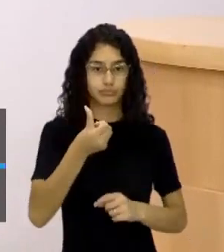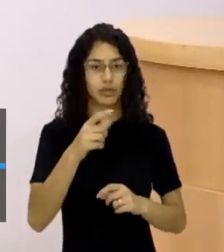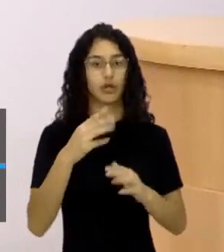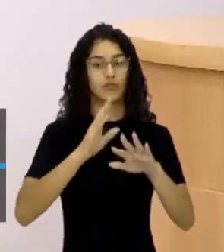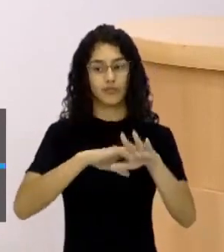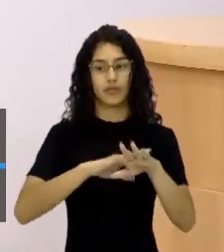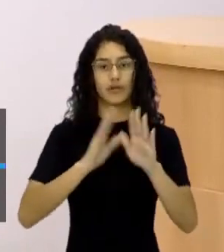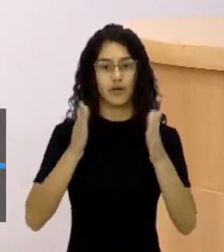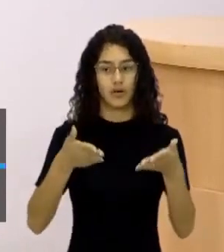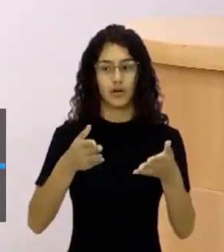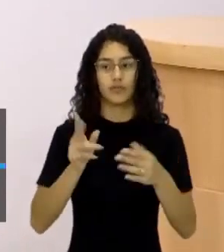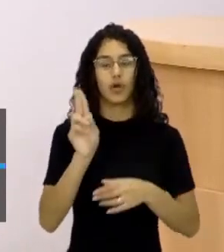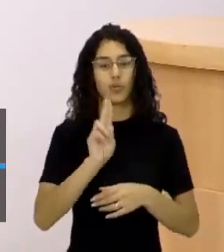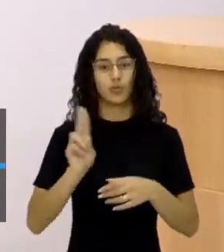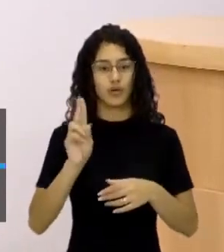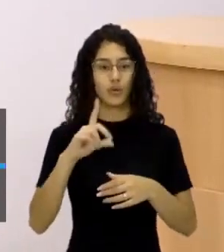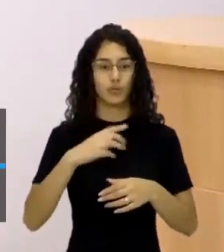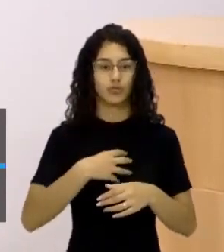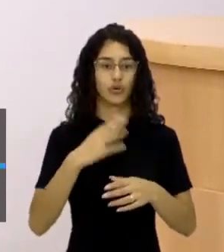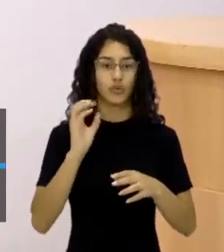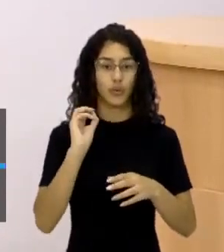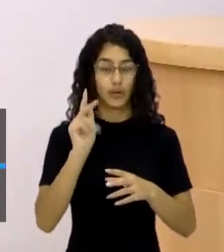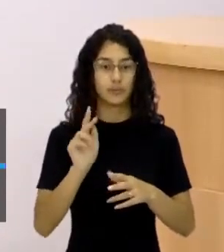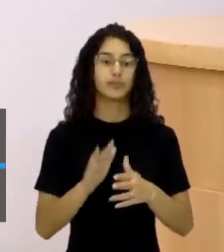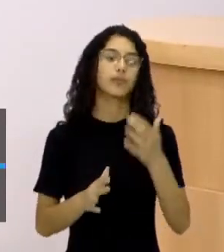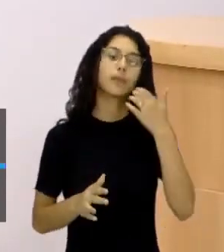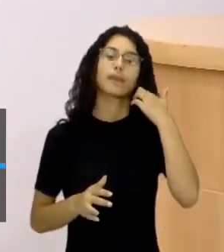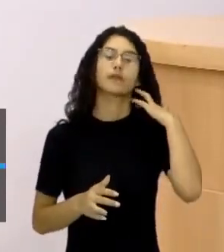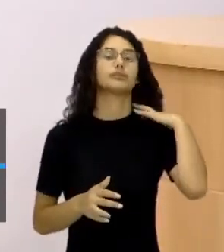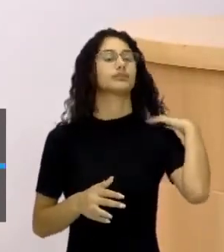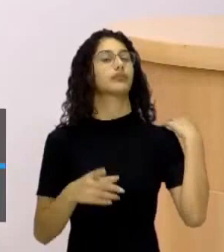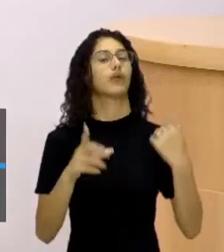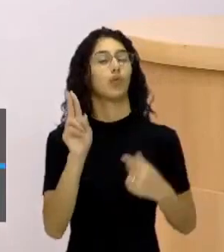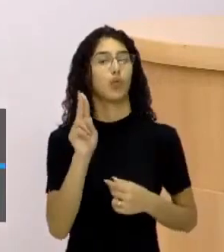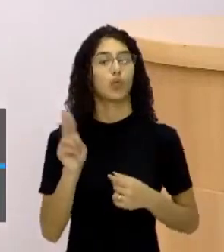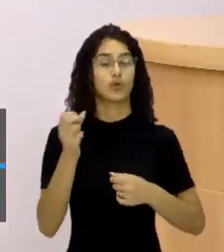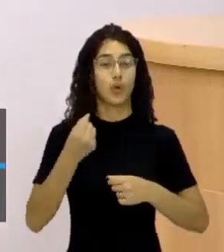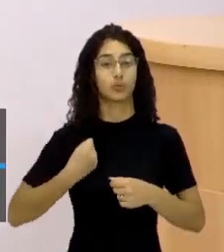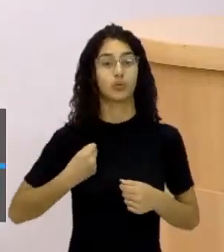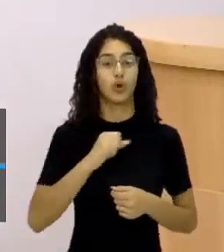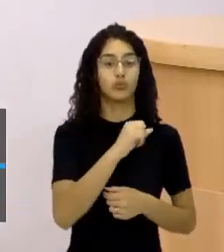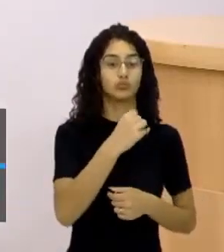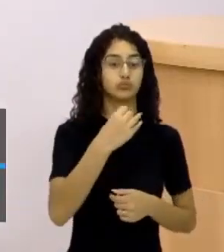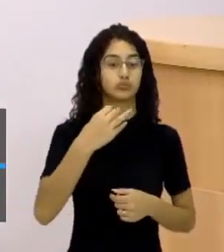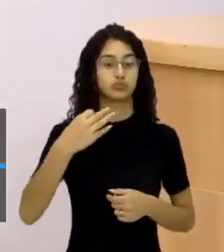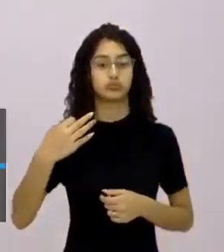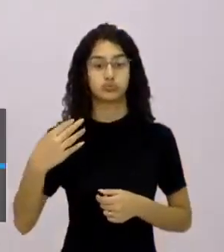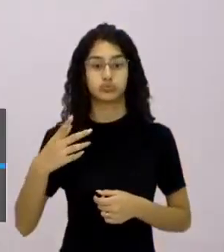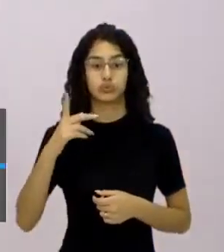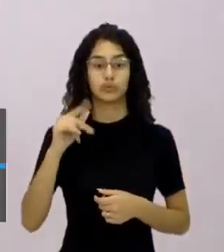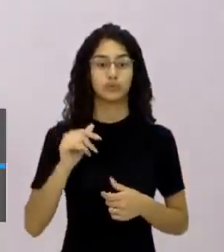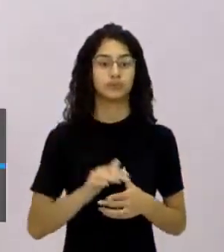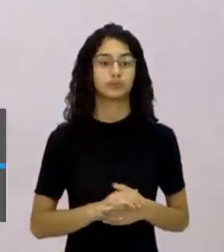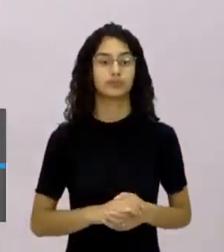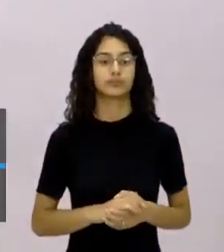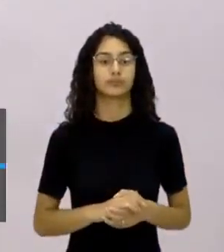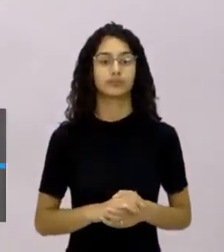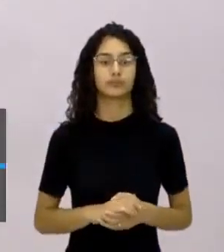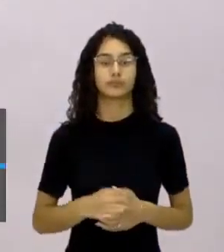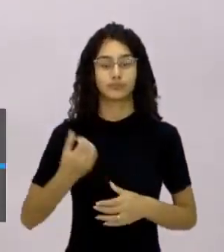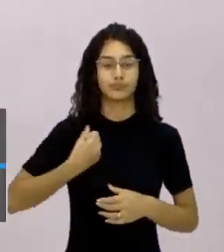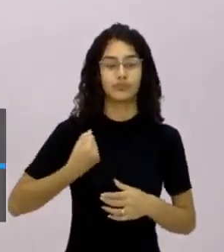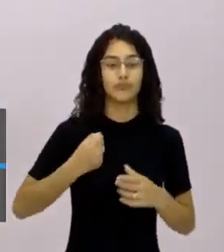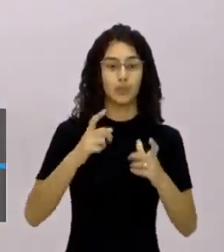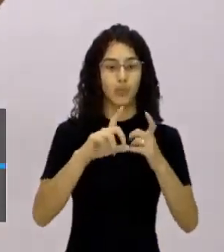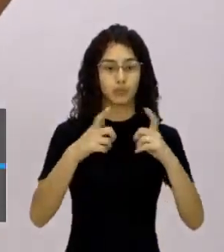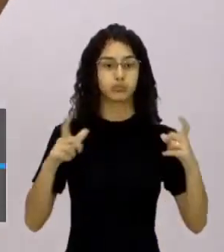gente vai fazer. Vai usar esse truque, tá bom? Então, a gente pega o numerão, que é o planeta Terra, aqui na 3, ó. A gente pega o